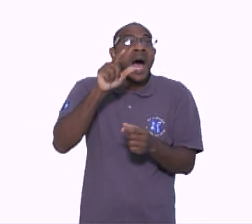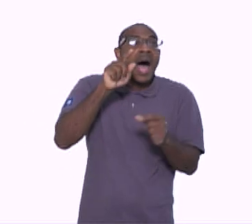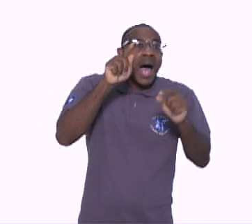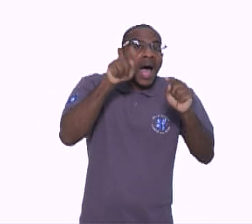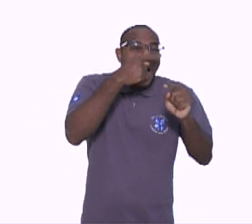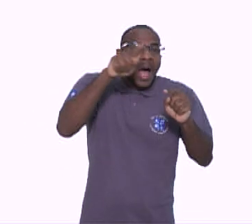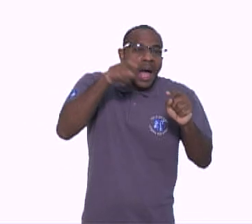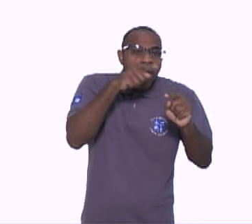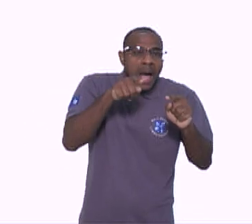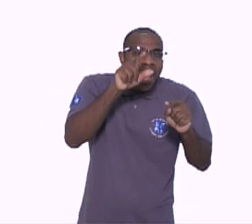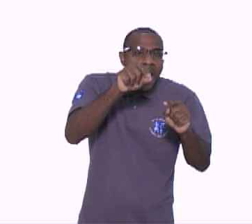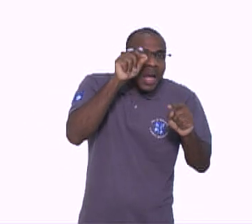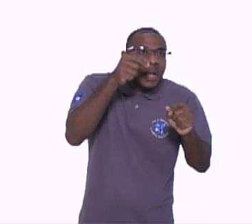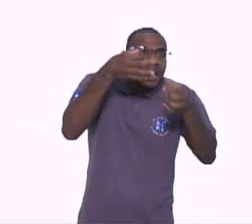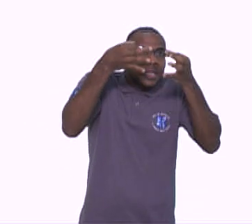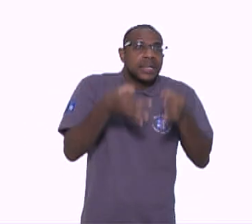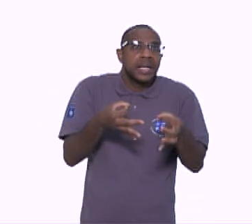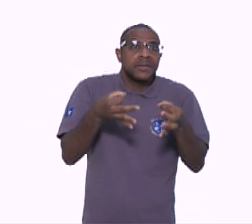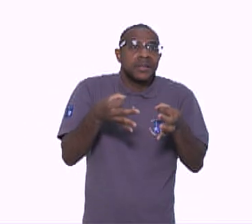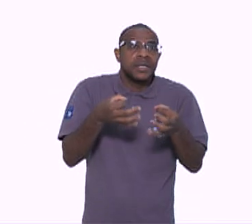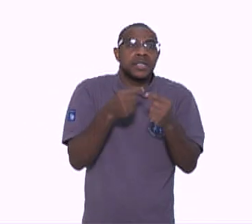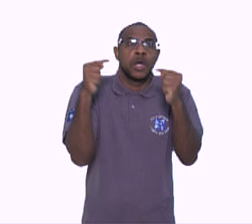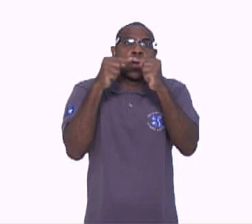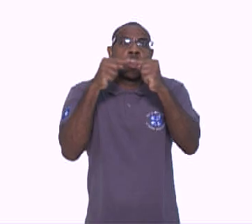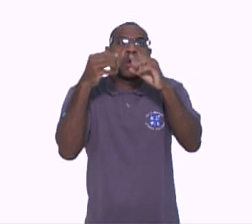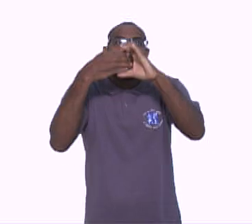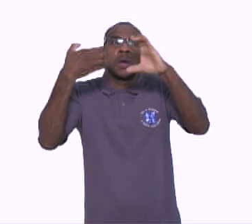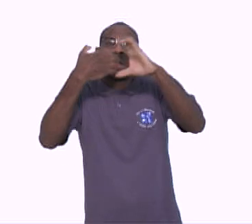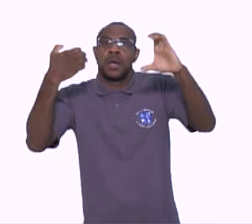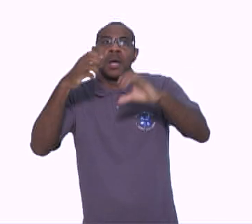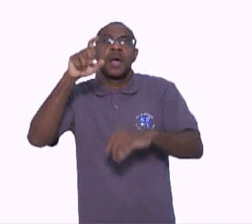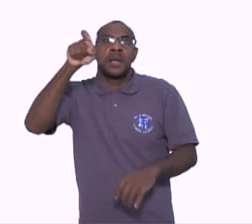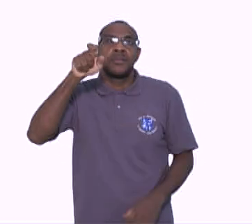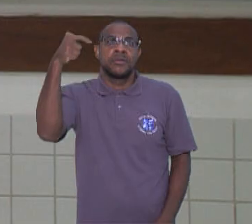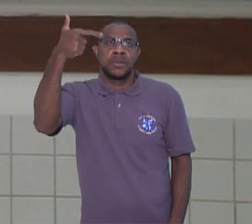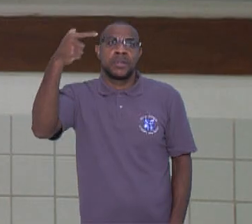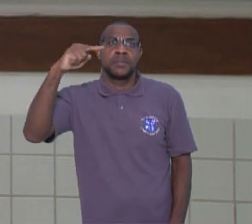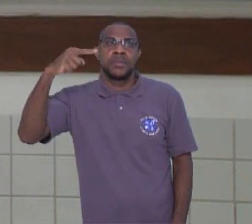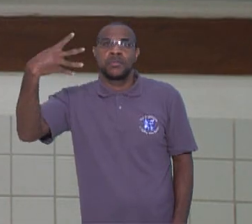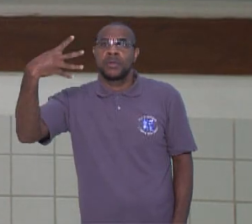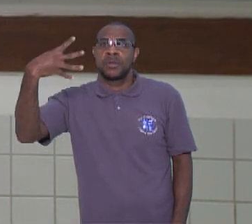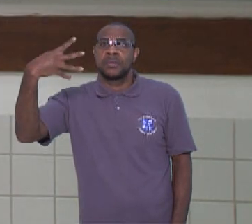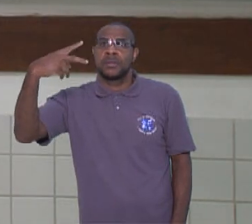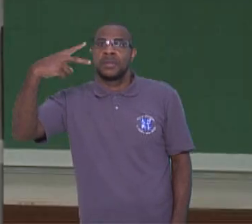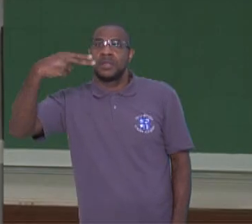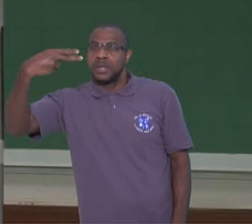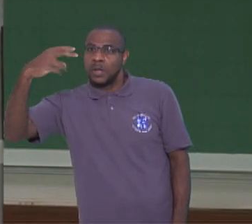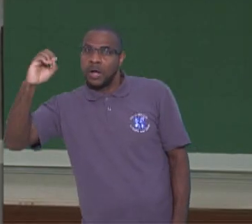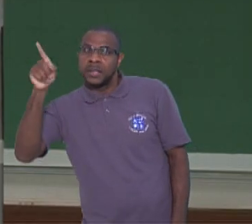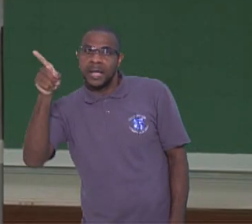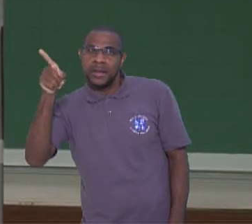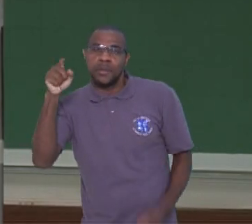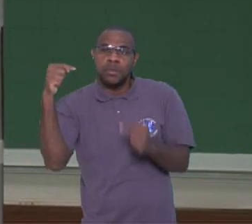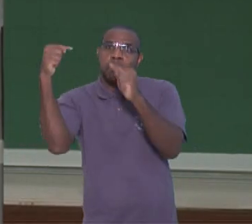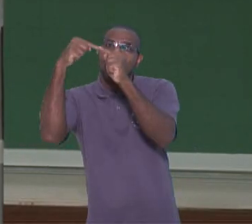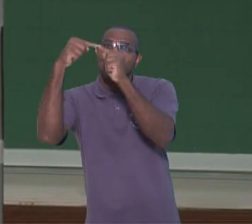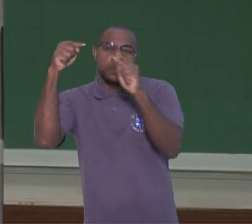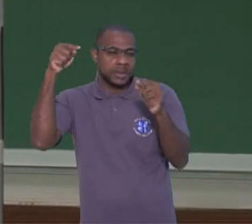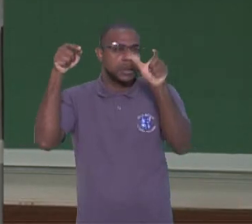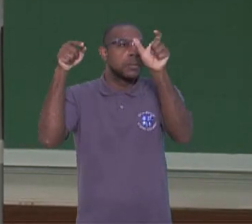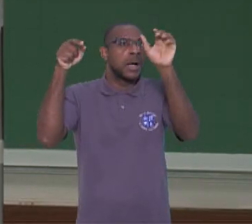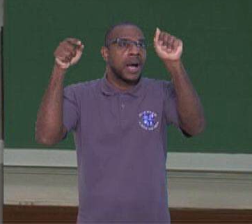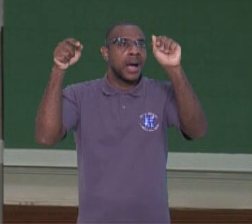correta, que corresponde às raízes de x² menos 4 igual a zero. Legal, né? Então, aguarde